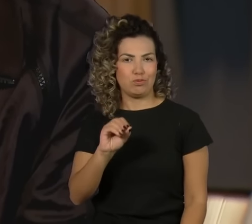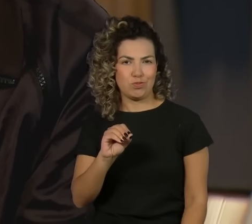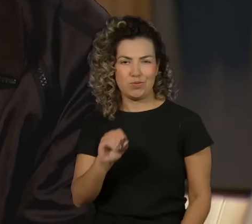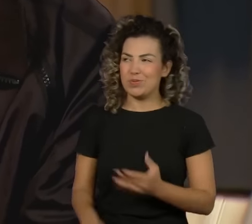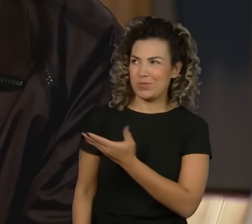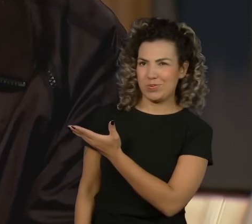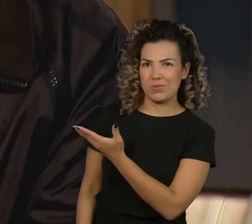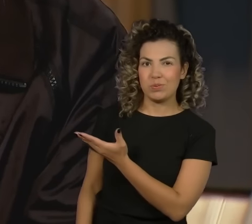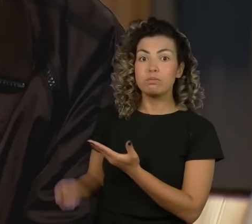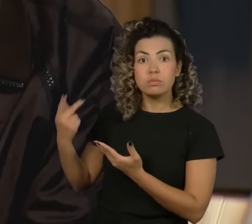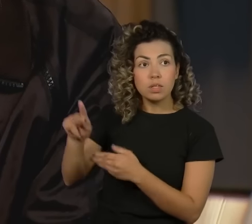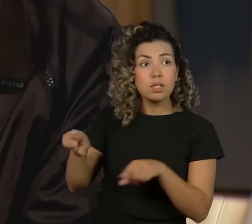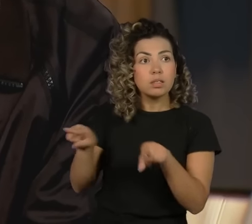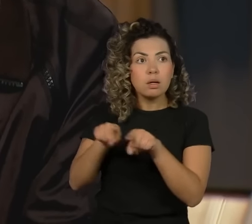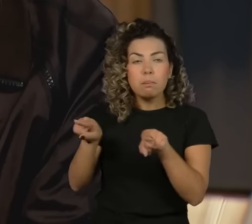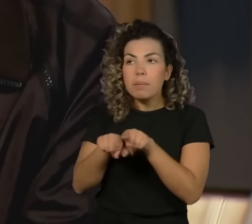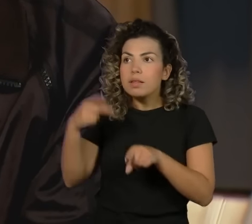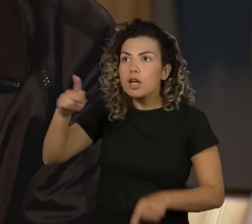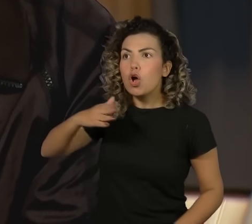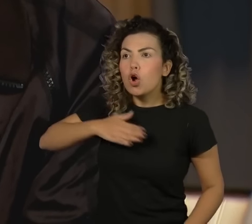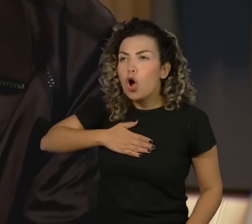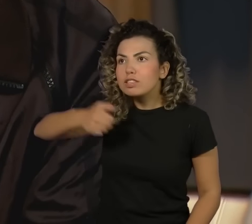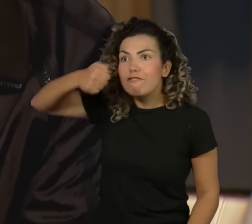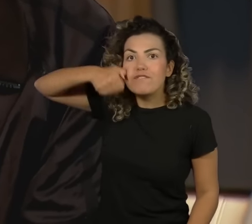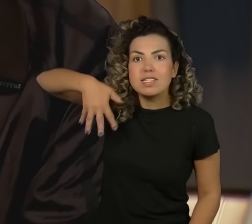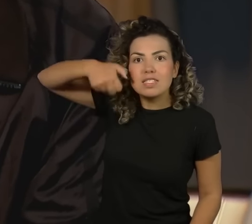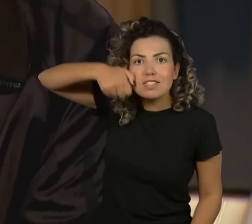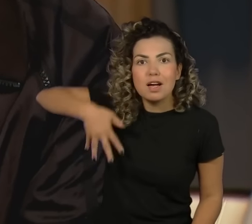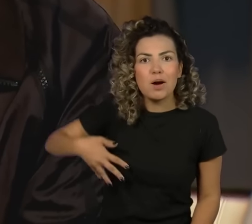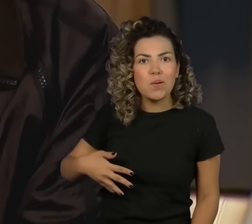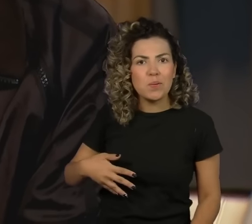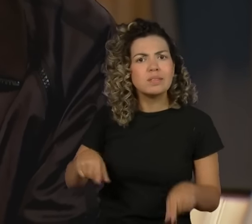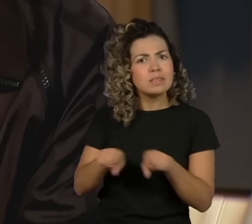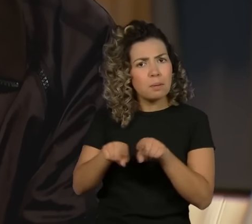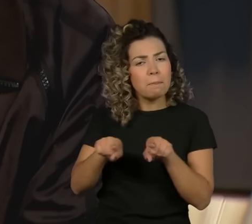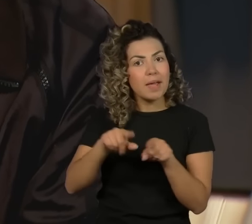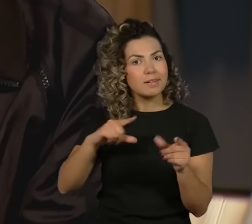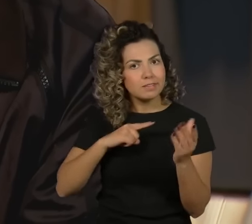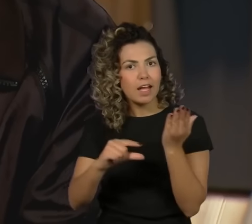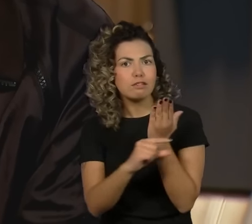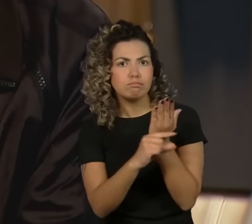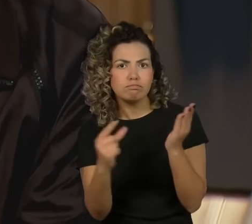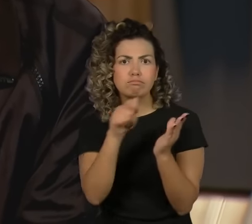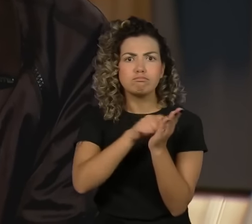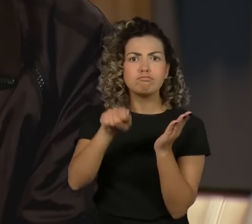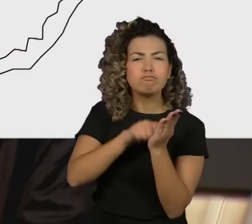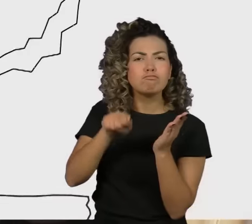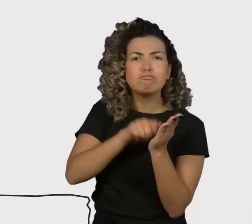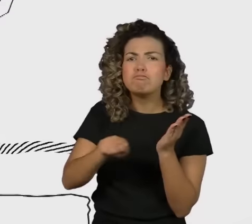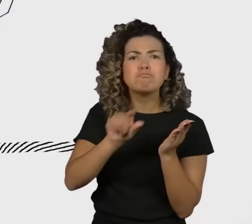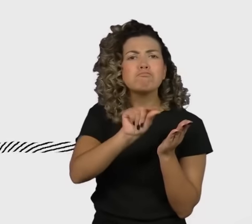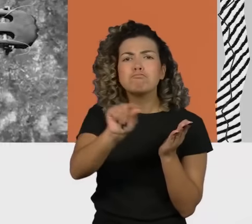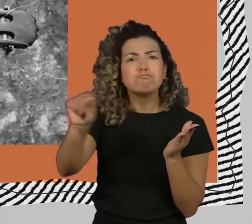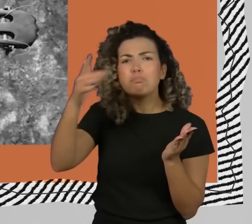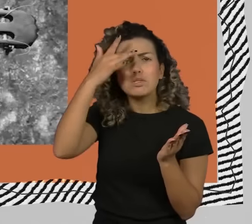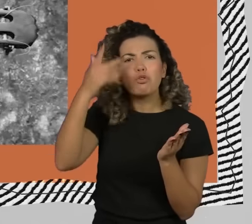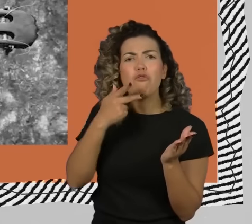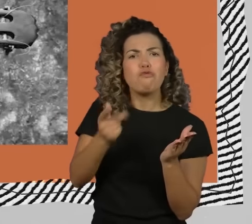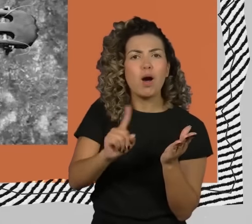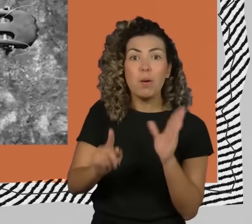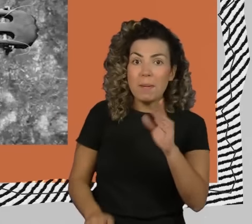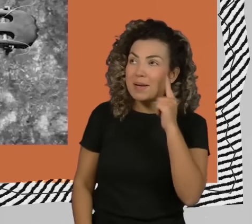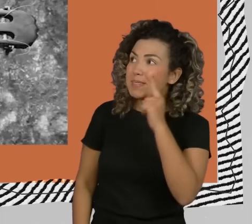importantíssima. Um outro compositor que poucas pessoas falam e que eu resgato ele é Luiz Capucho, um compositor